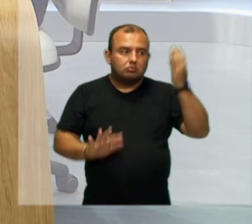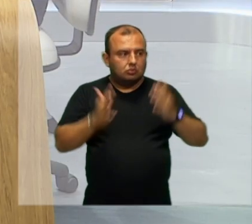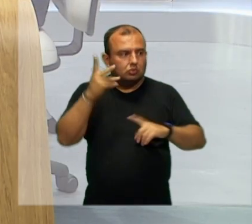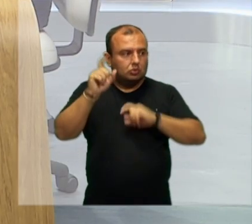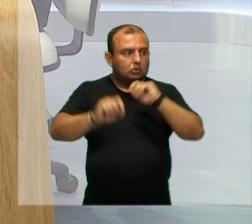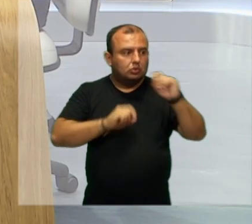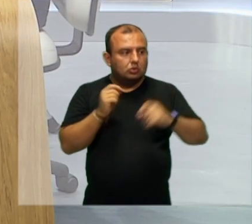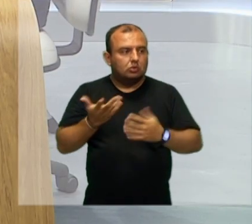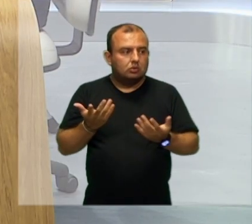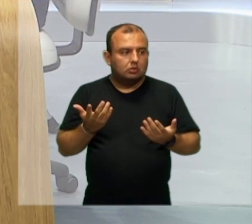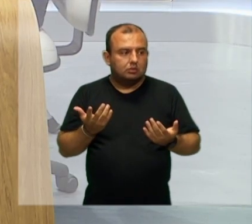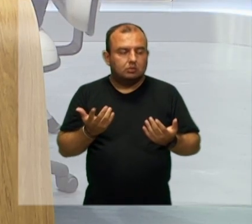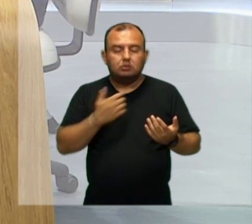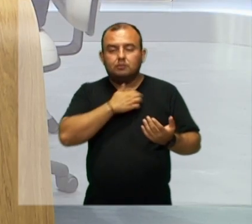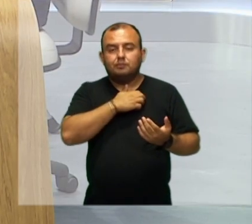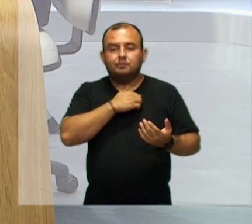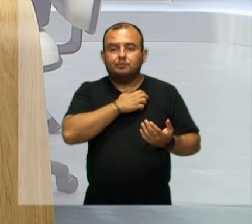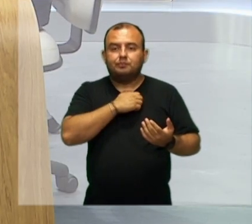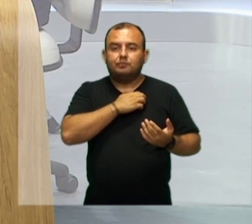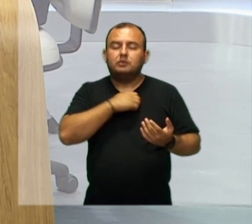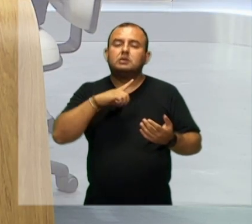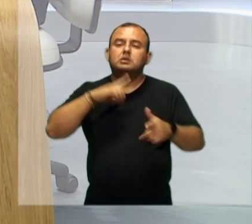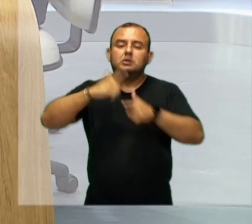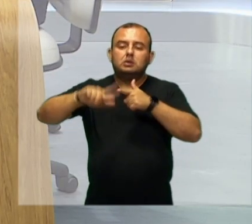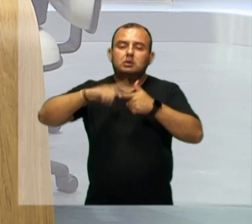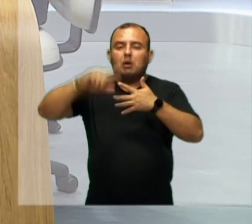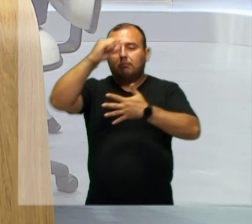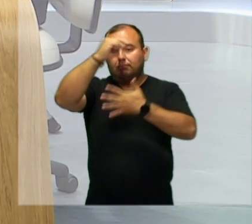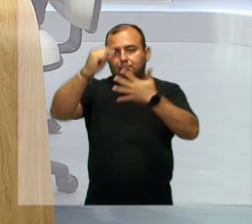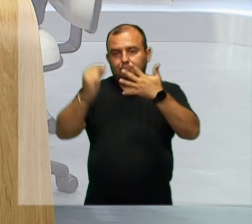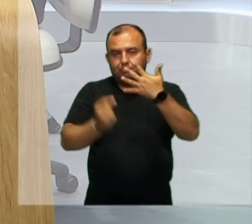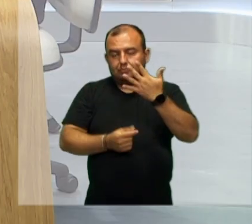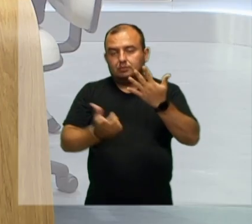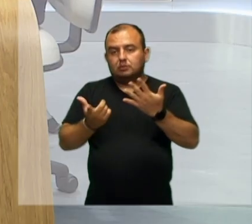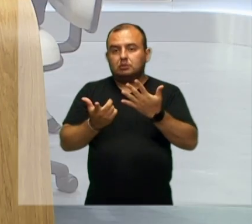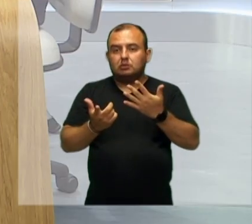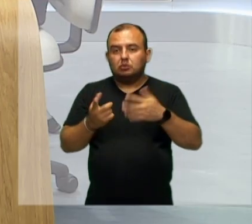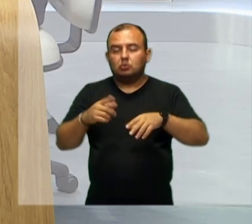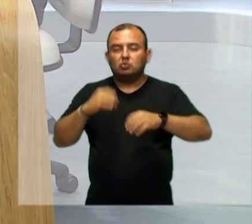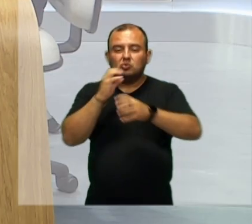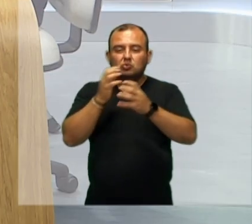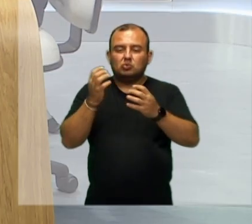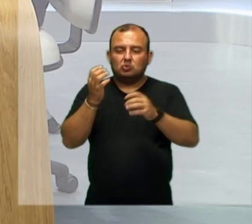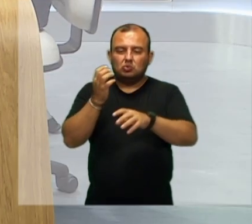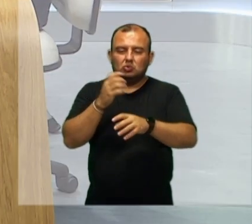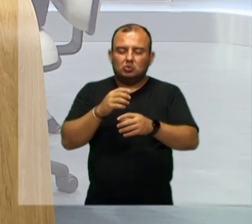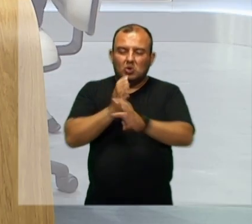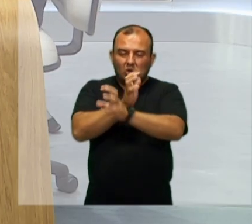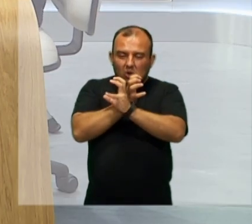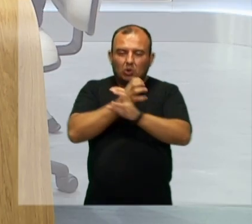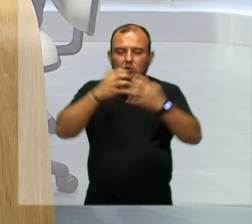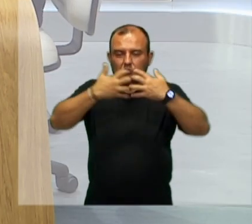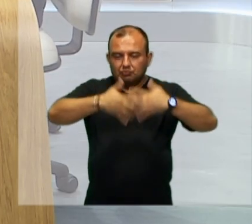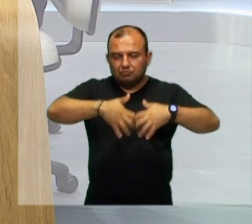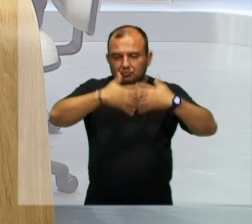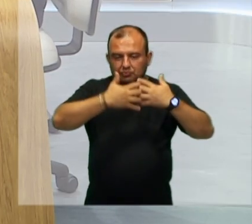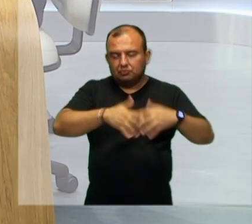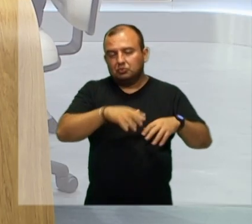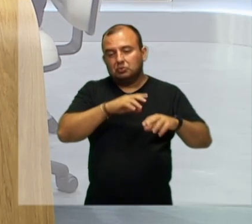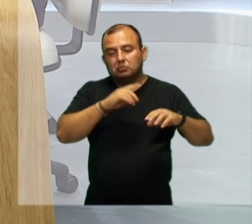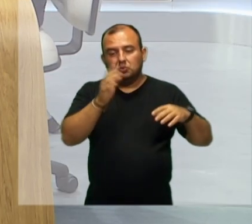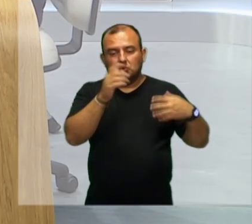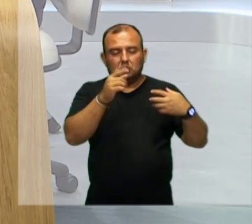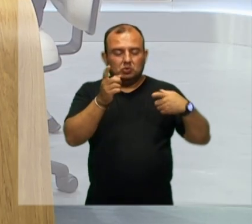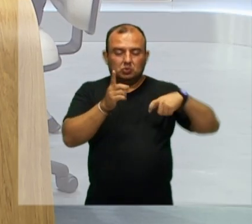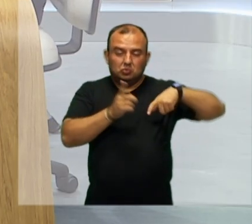ocasionou uma série de problemas em termos de cartilagem no meu joelho. Para os ombros já é um pouco